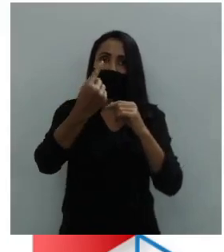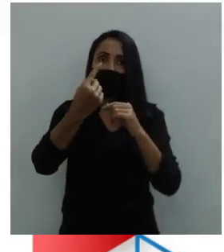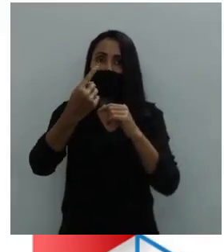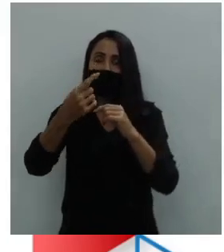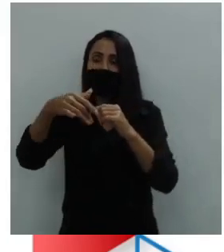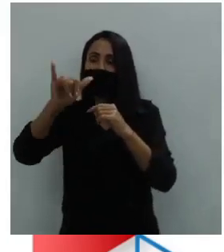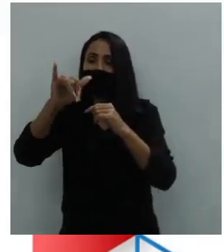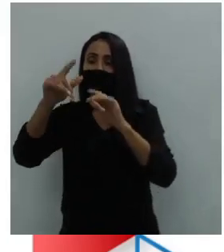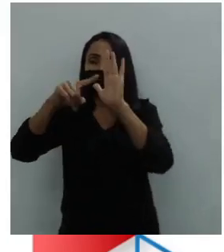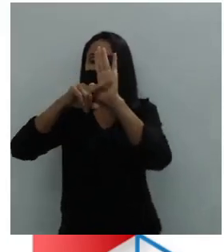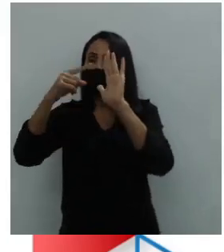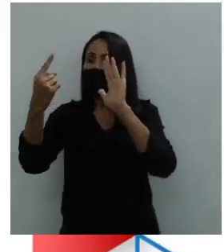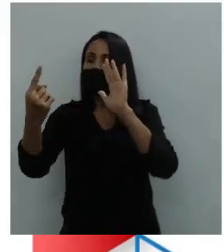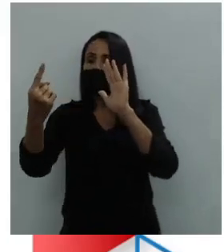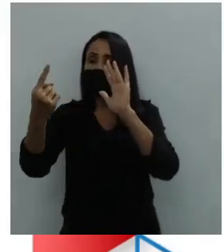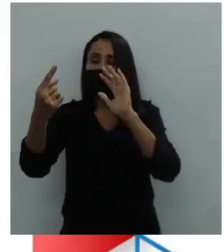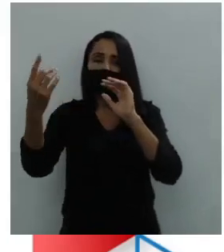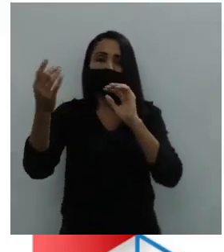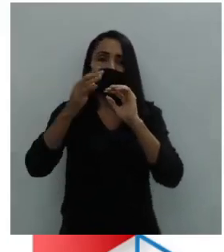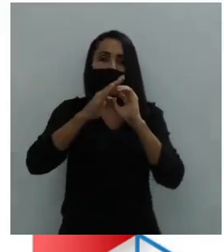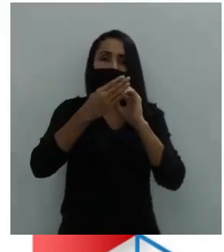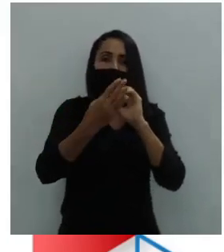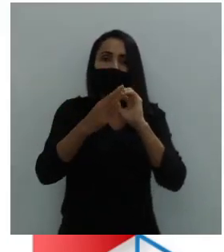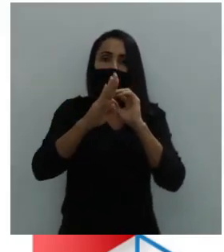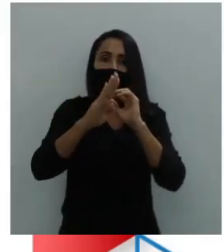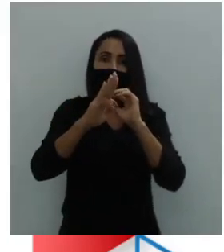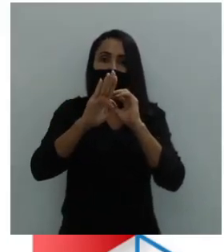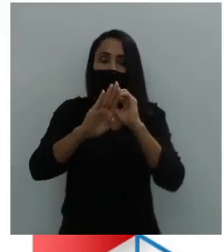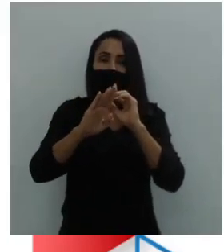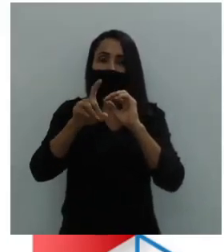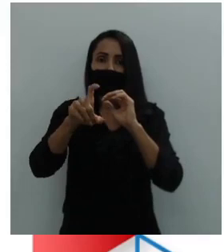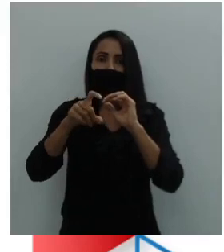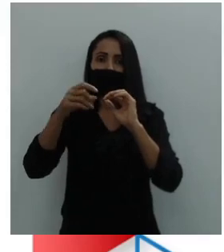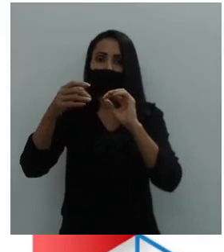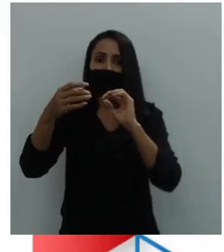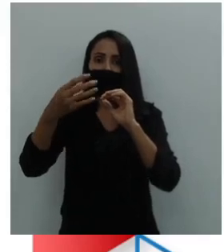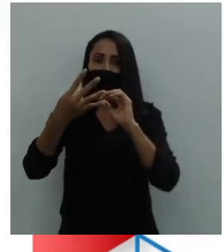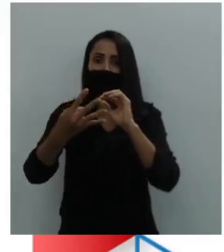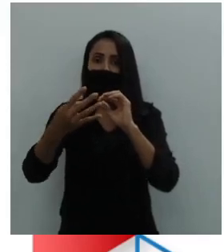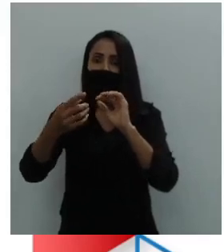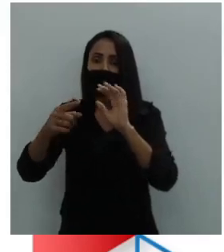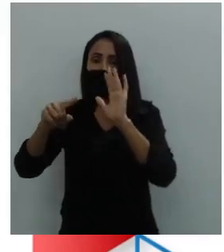1. A letra B, X4, Y menos 1. Aí, se eu sei essa